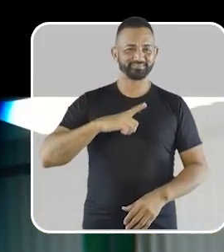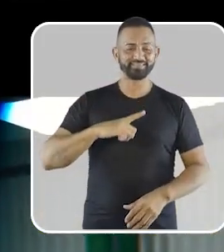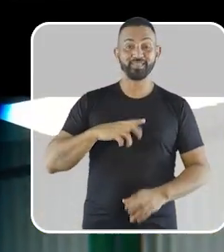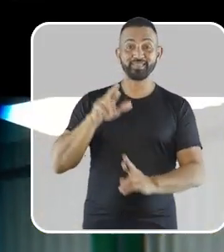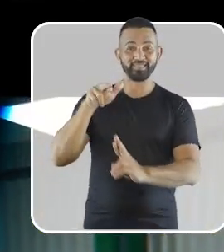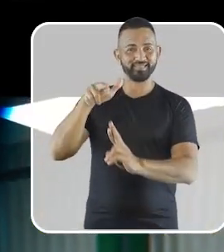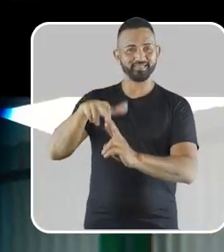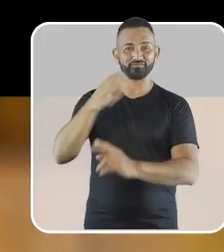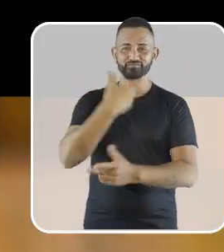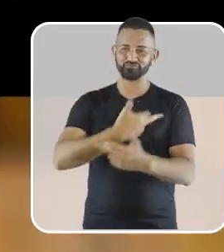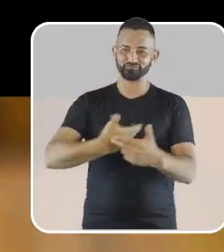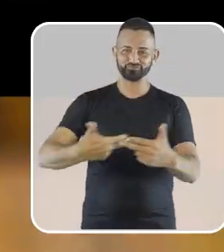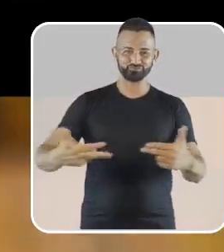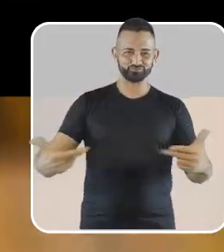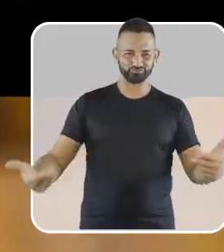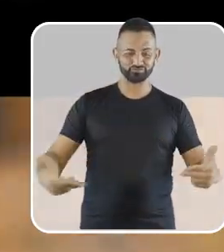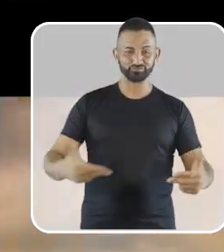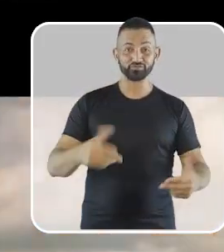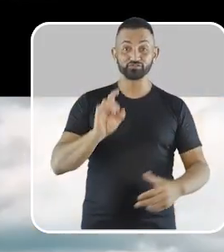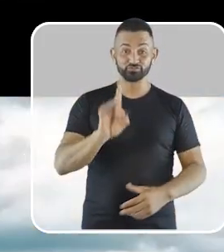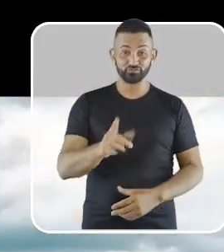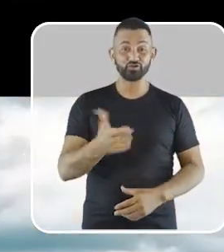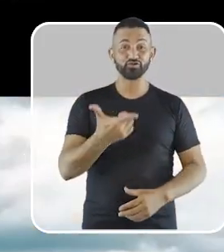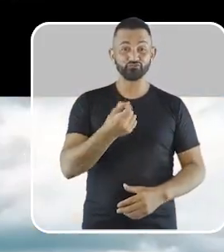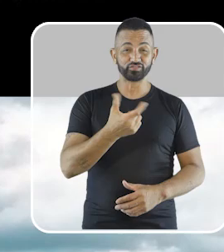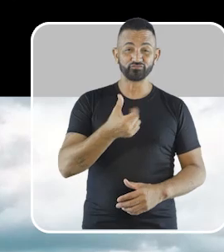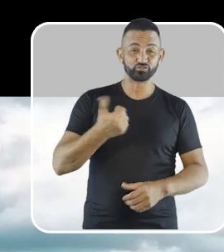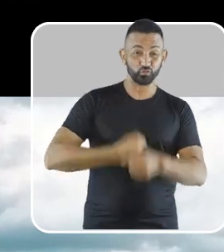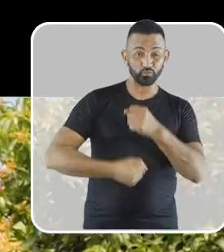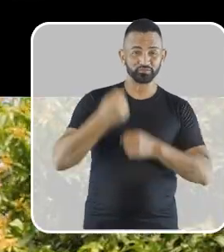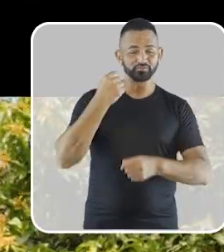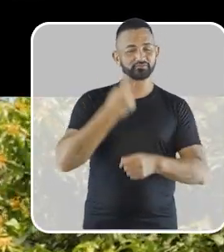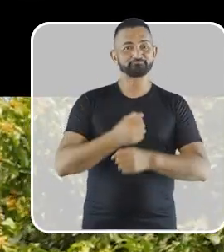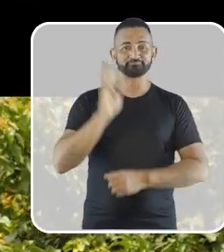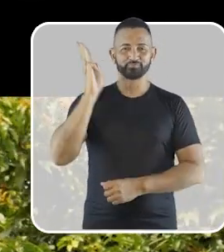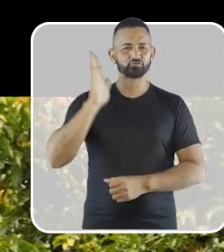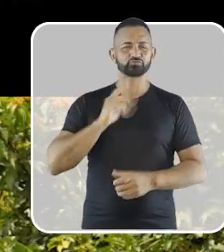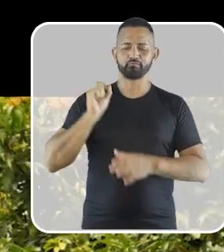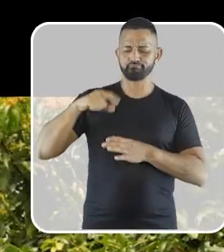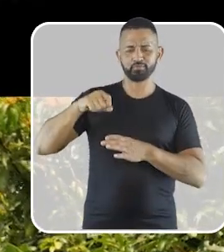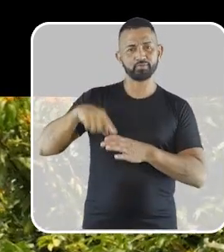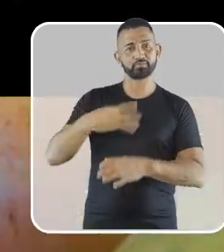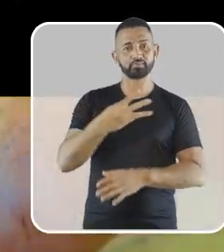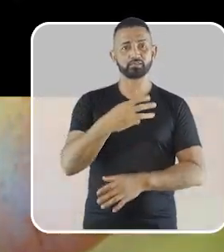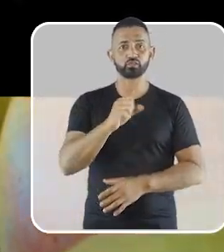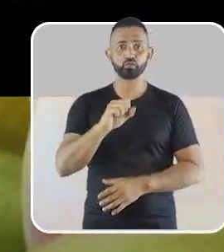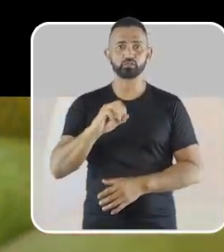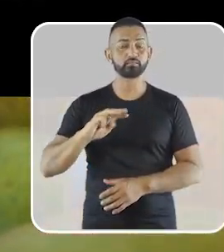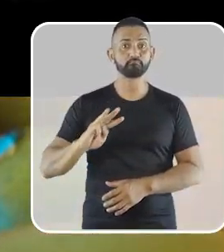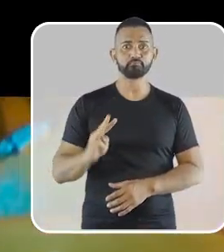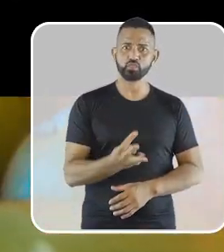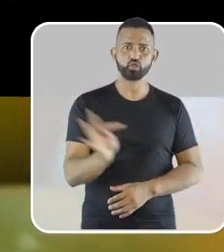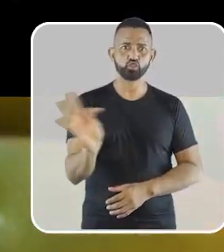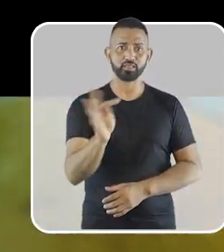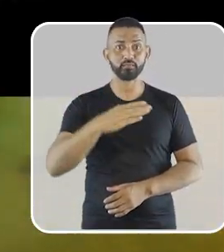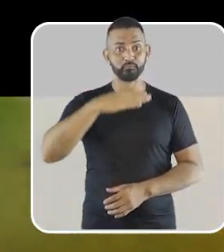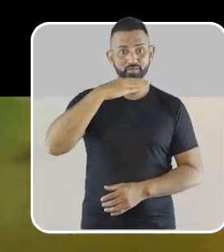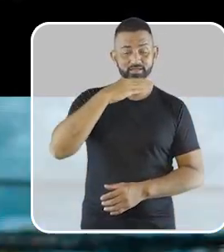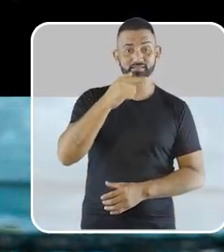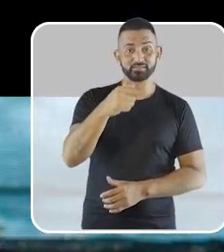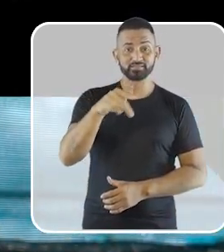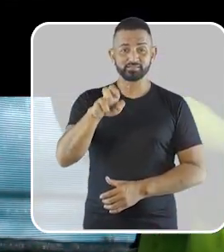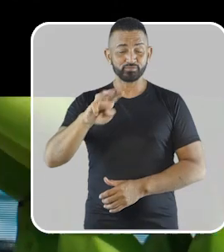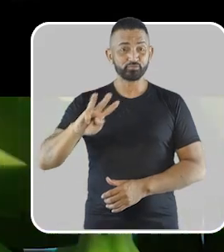somos referência em fruticultura. Só em 2022, o Maranhão produziu 380 mil toneladas de